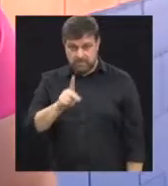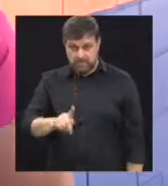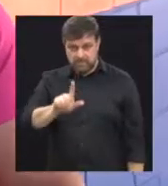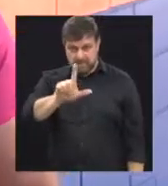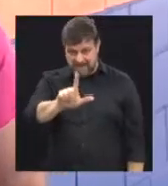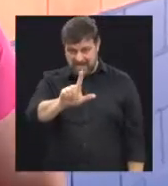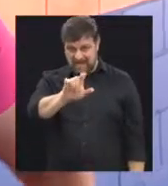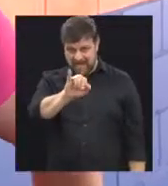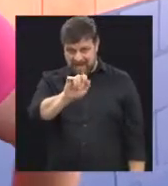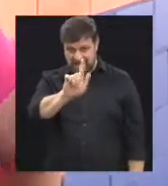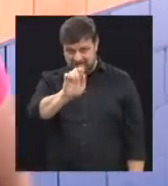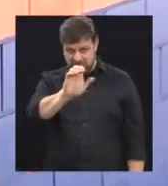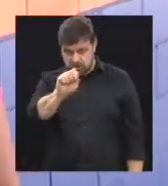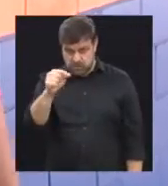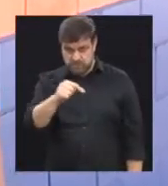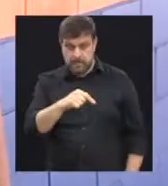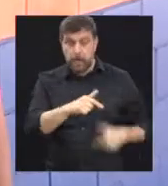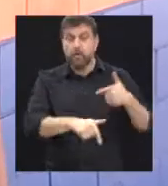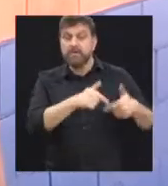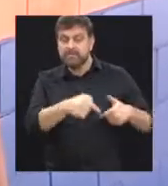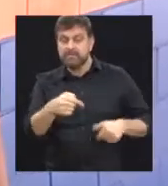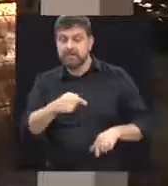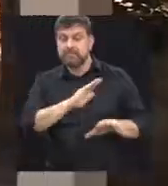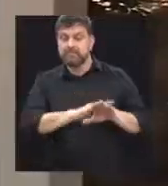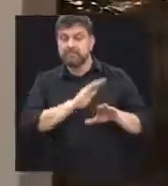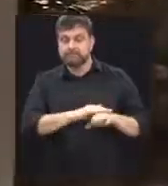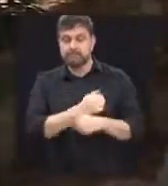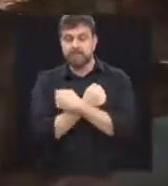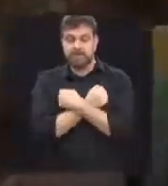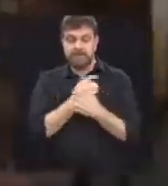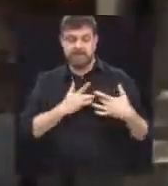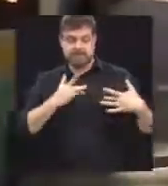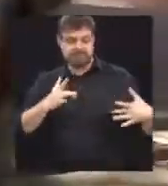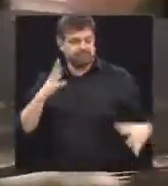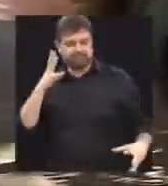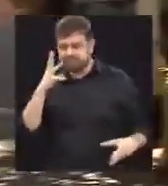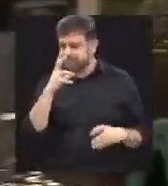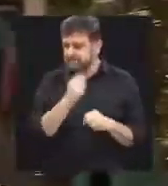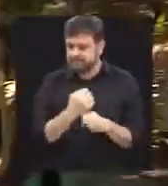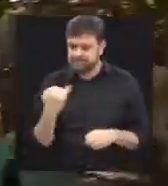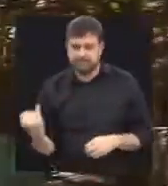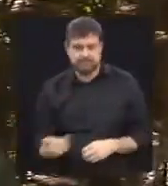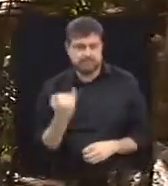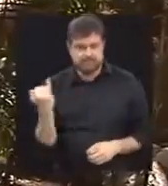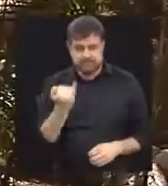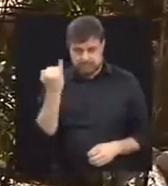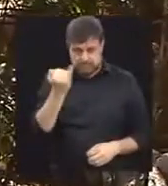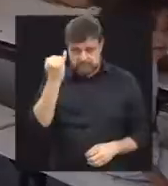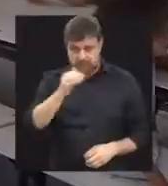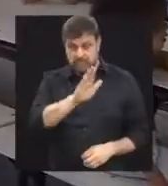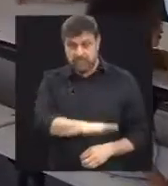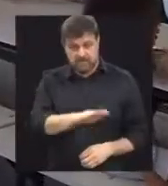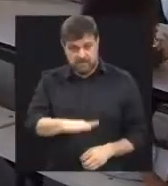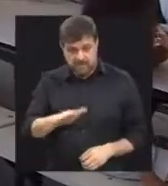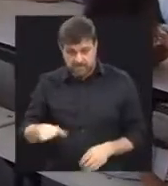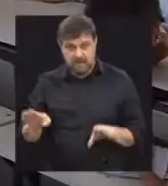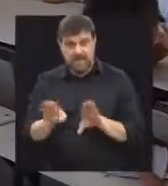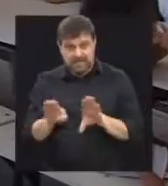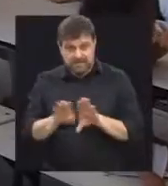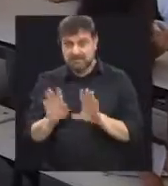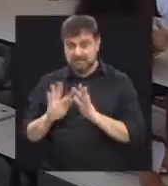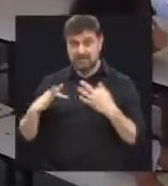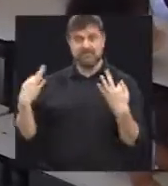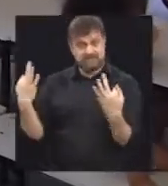professora Lígia, o trabalho do Abrace Solidário é completo e muito importante para as crianças e também